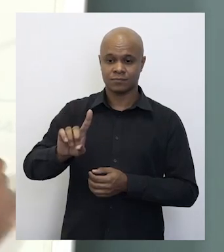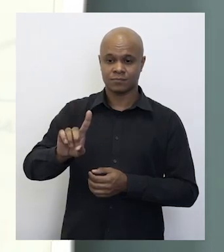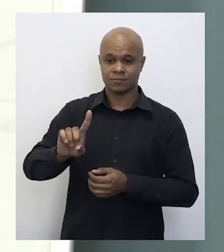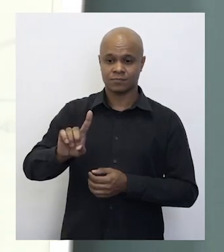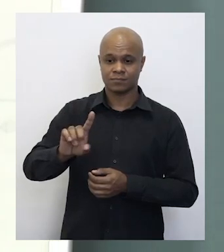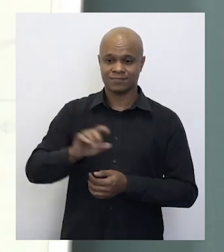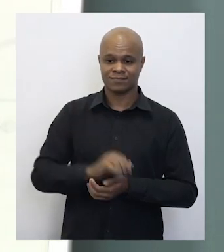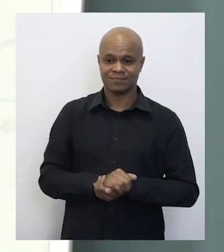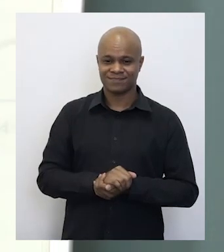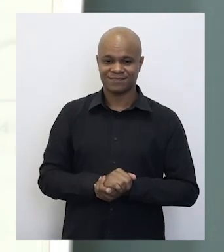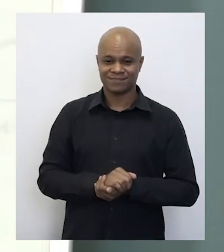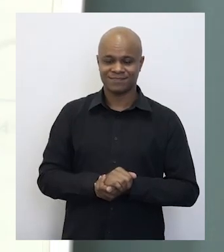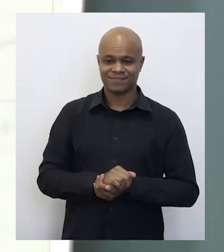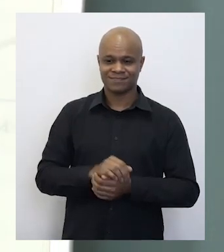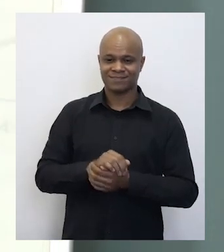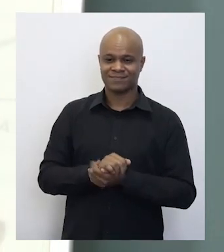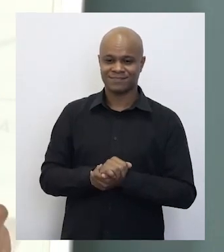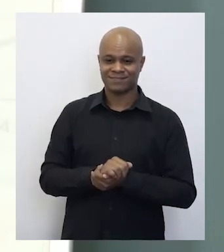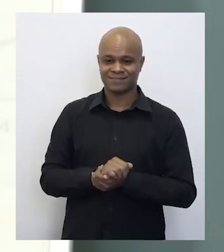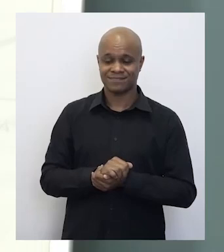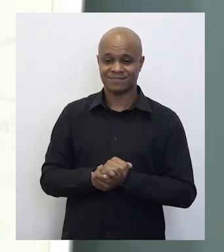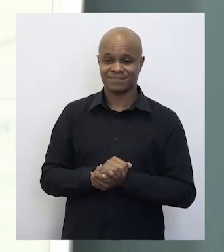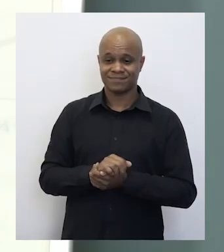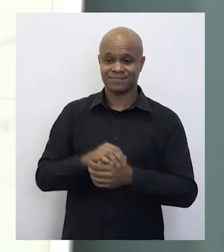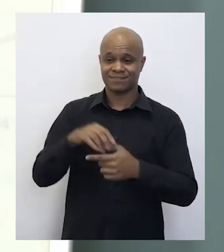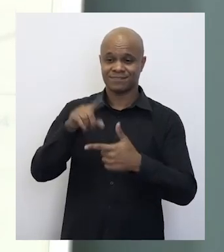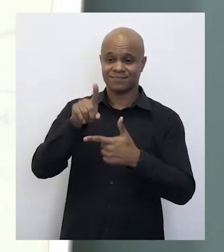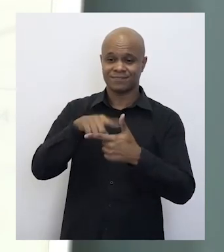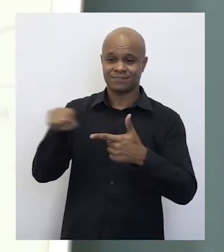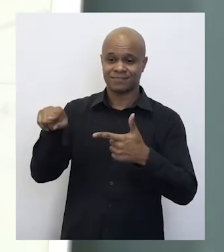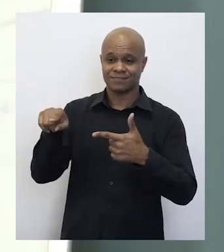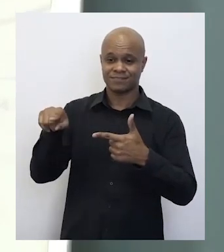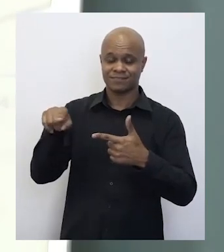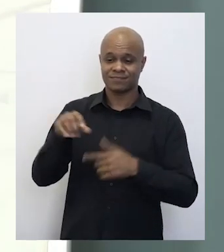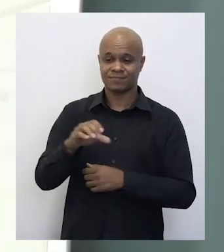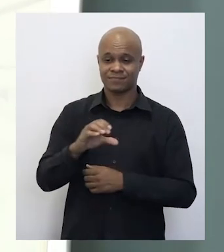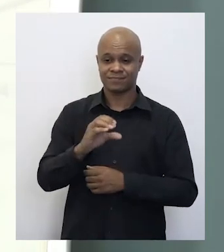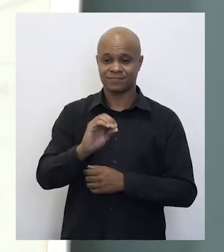6241. Dividido. Agora, você pega esse valor, professor, e divide por